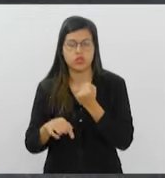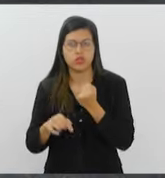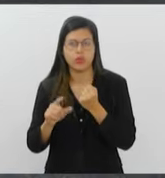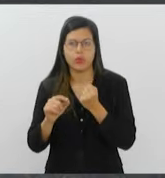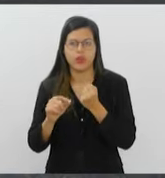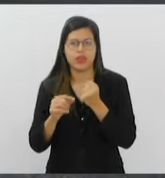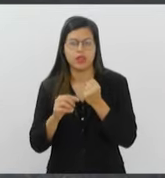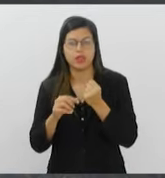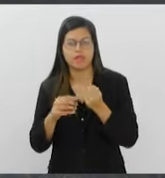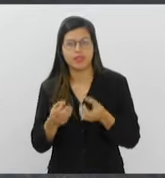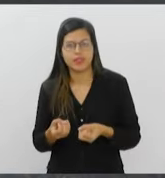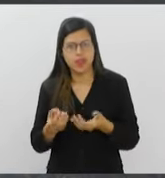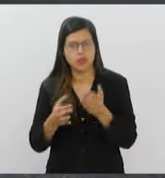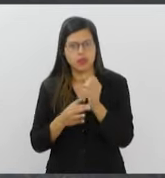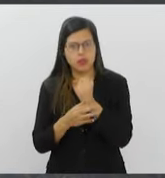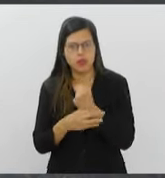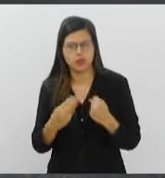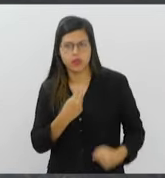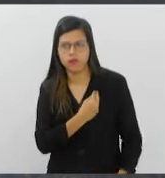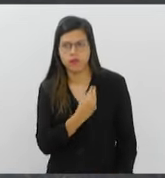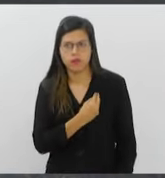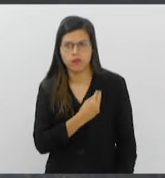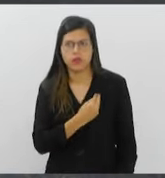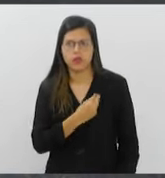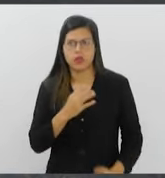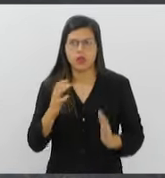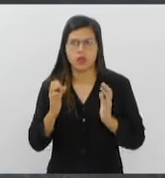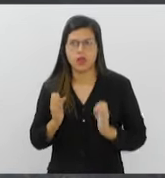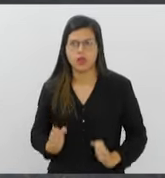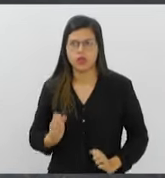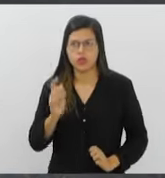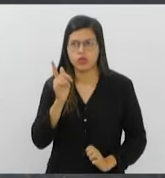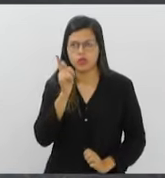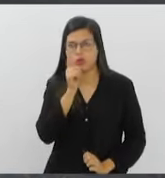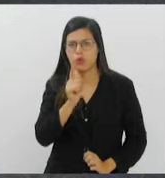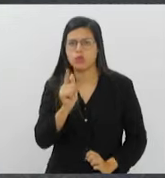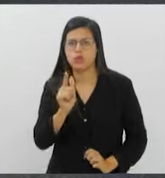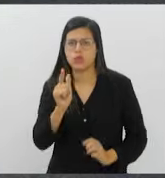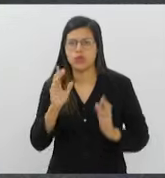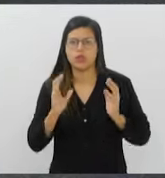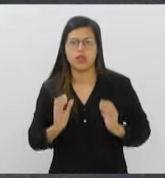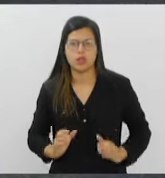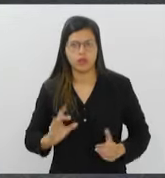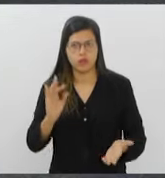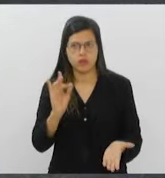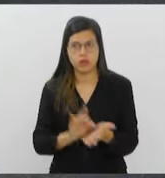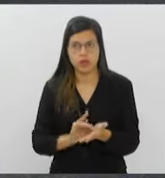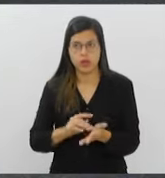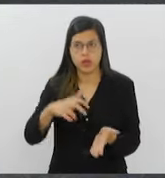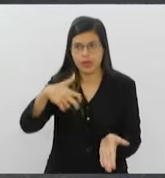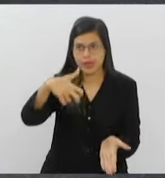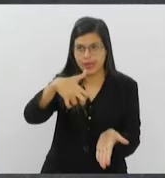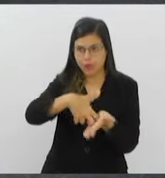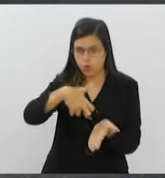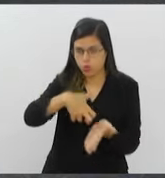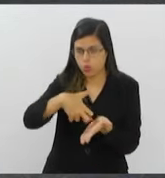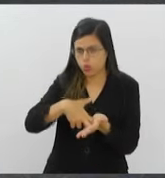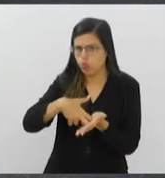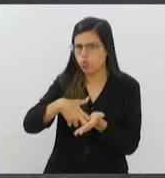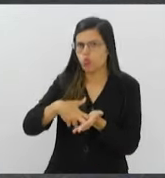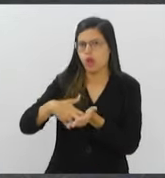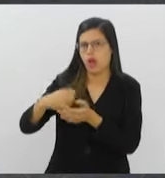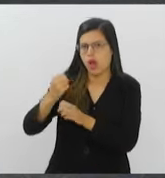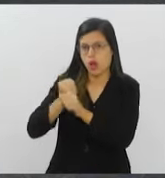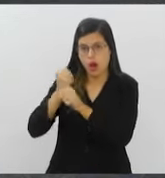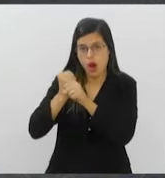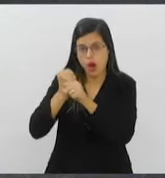e a sua integridade e a conquista da sua cidadania sejam efetivadas. E a tortura foi, por muitos